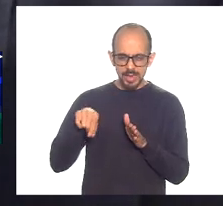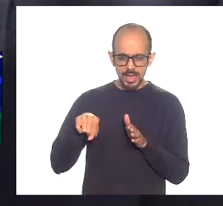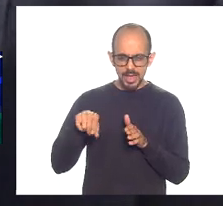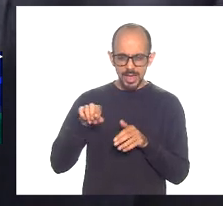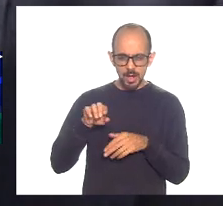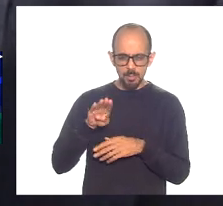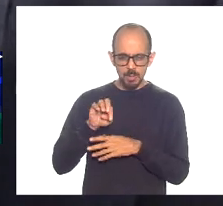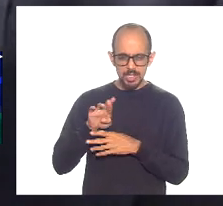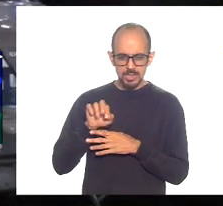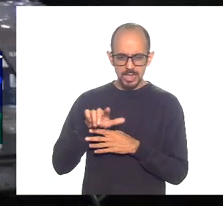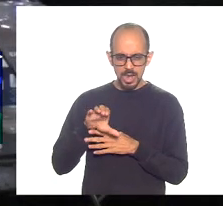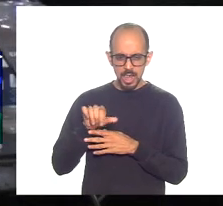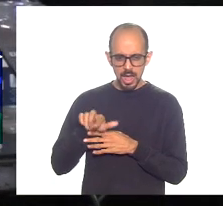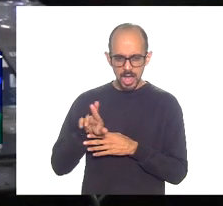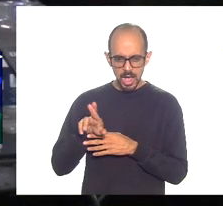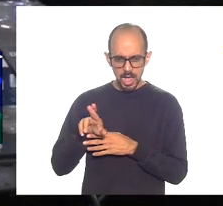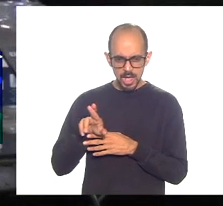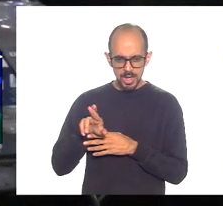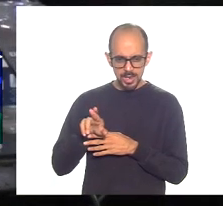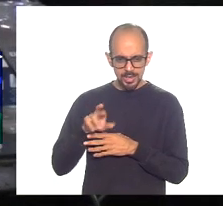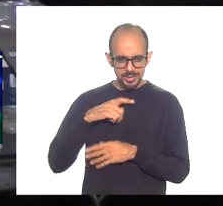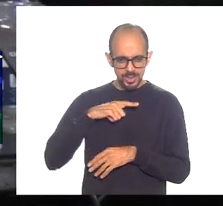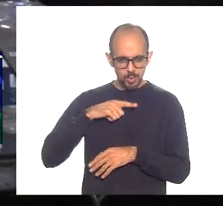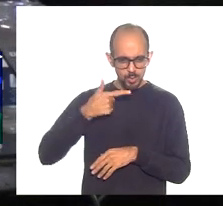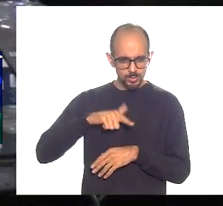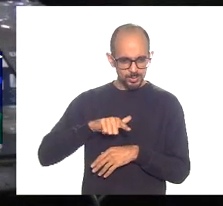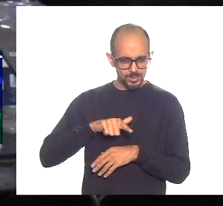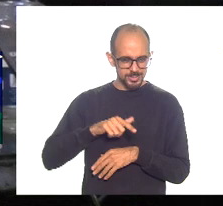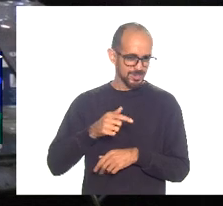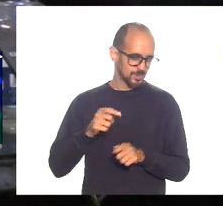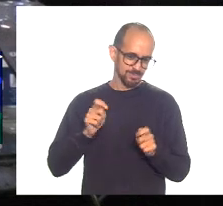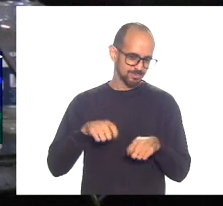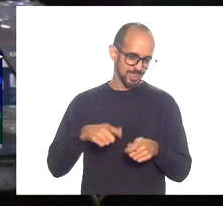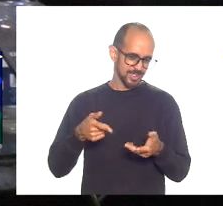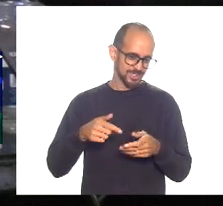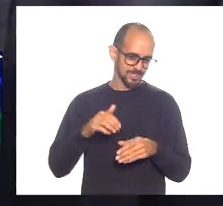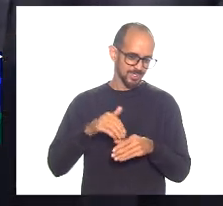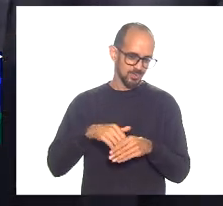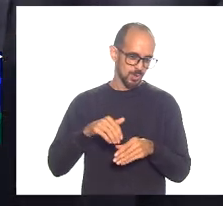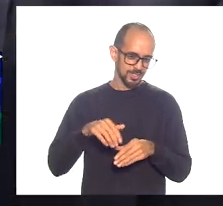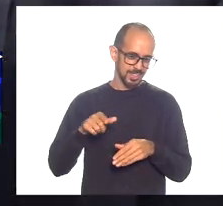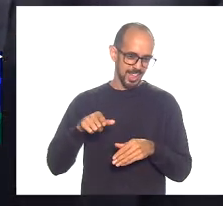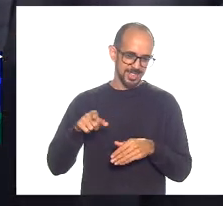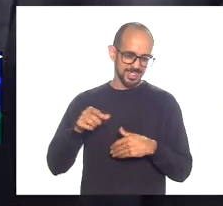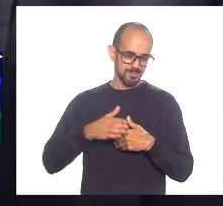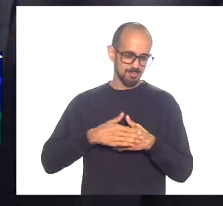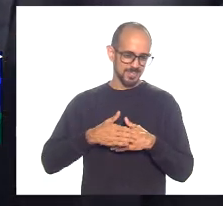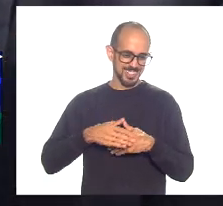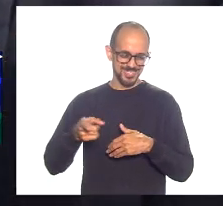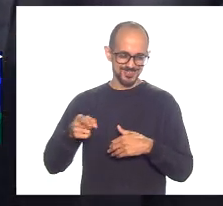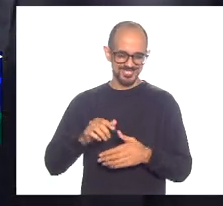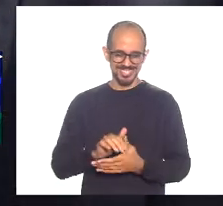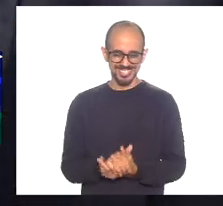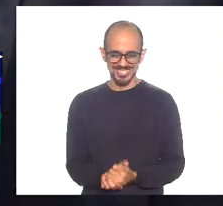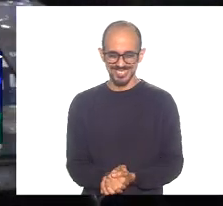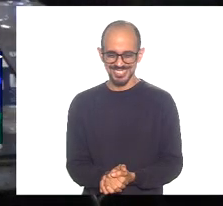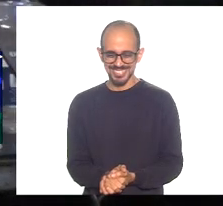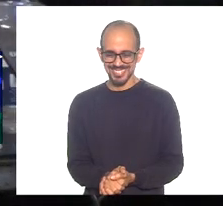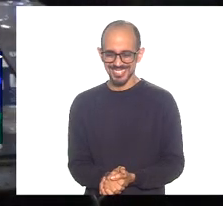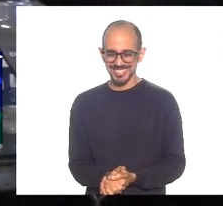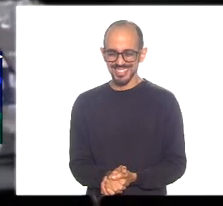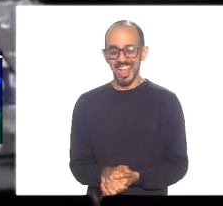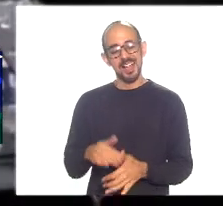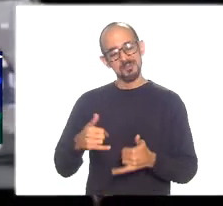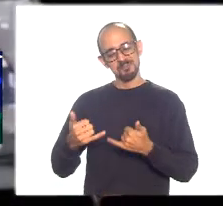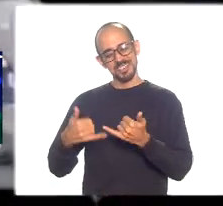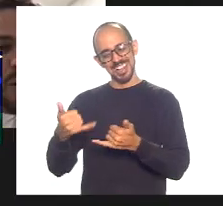parcelar aqui mais só bacellar a então não tem jeito né tem que botar ele mesmo volta